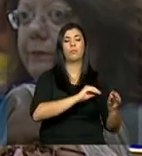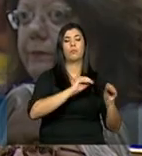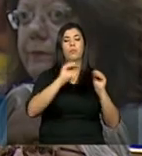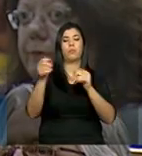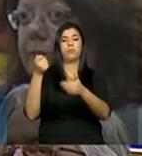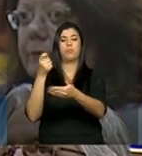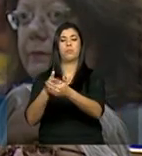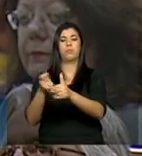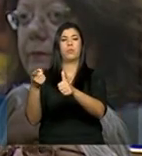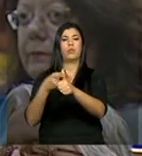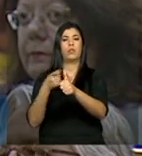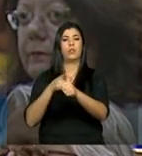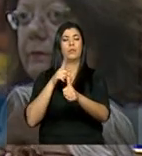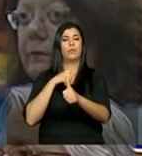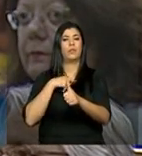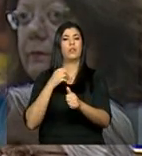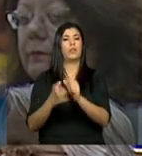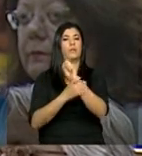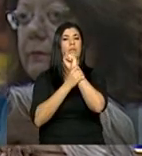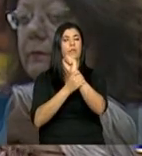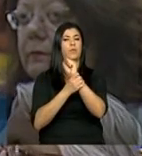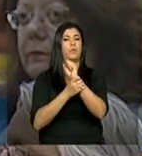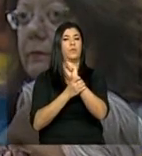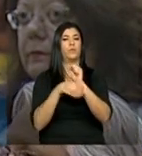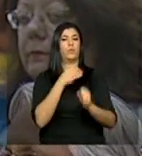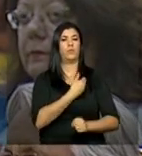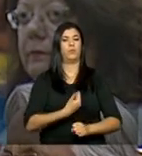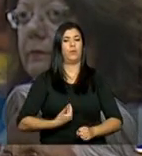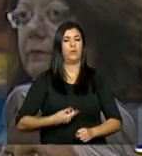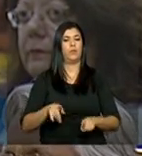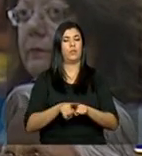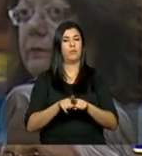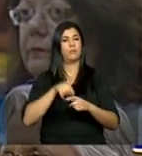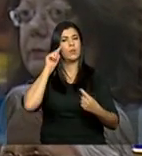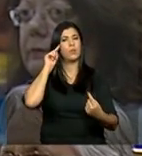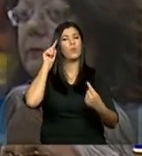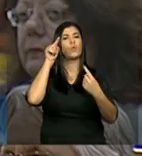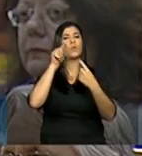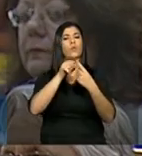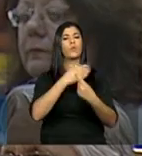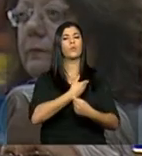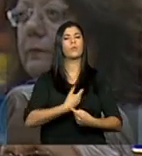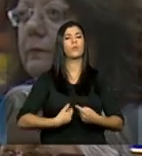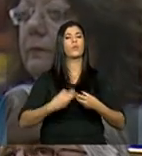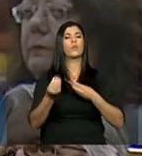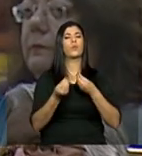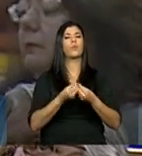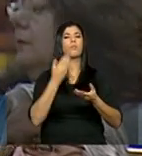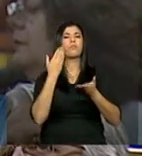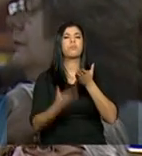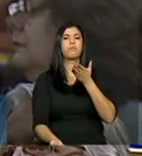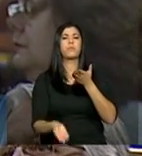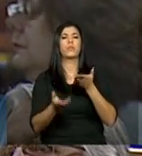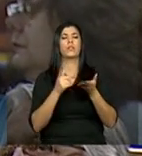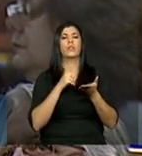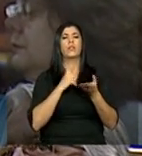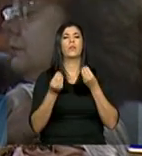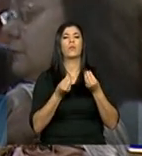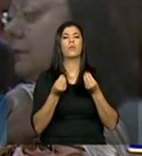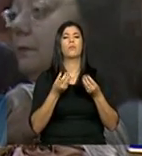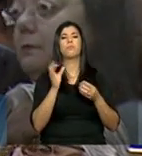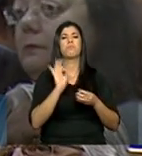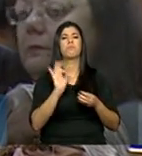tem garantia do Tesouro. Eu queria saber se já há uma expectativa do governo em relação ao deságio que esses títulos poderiam